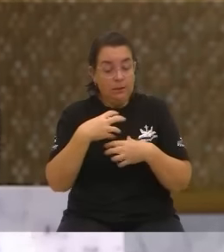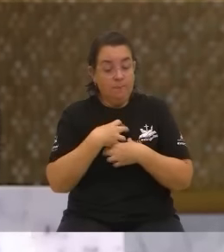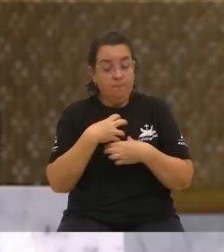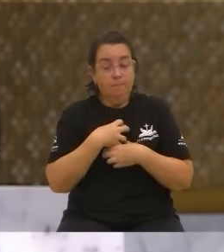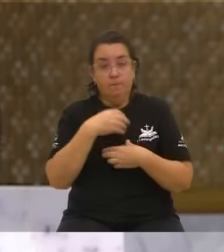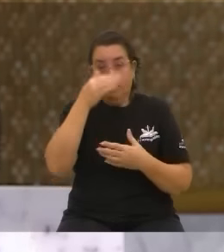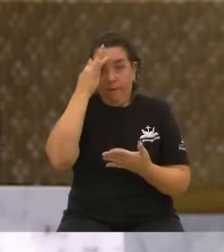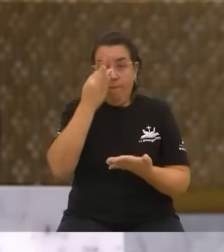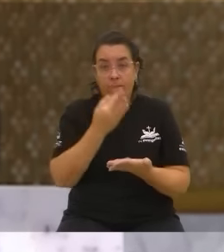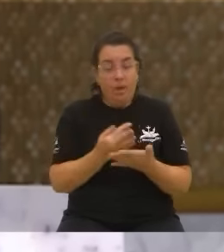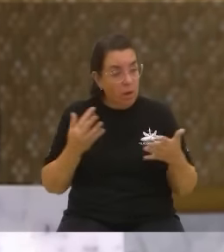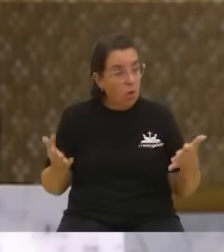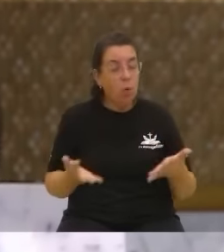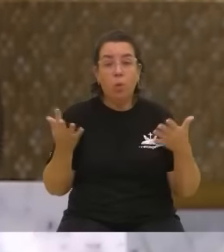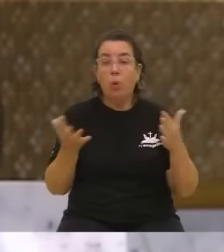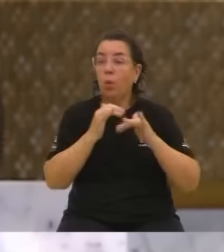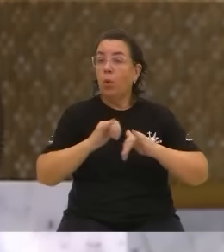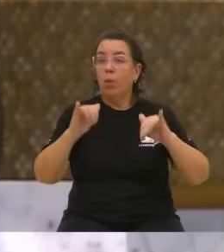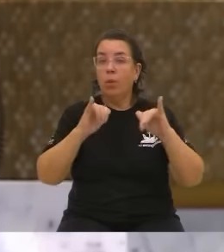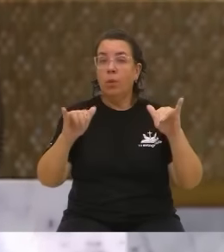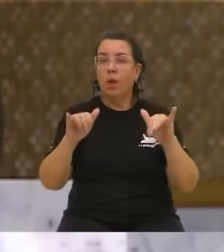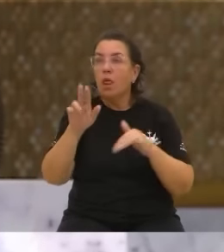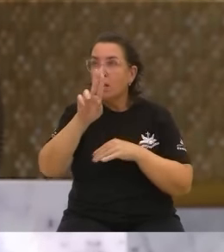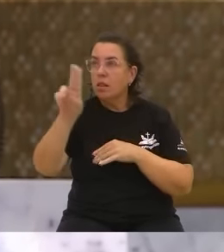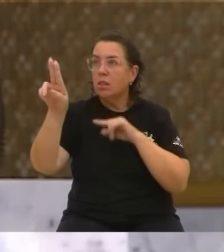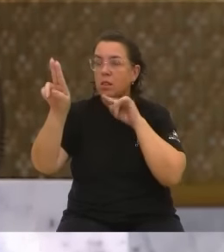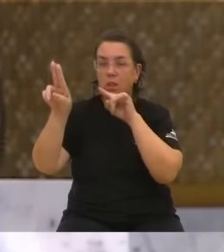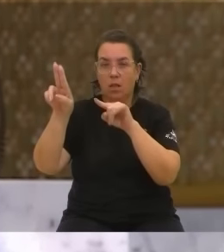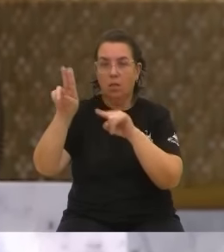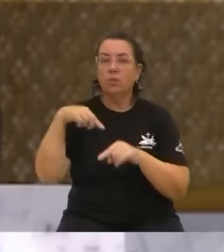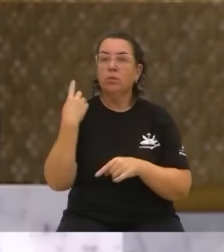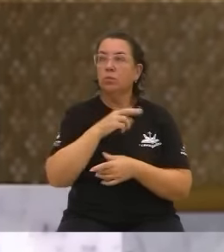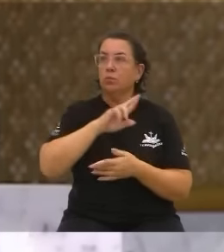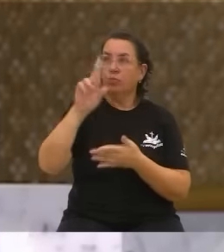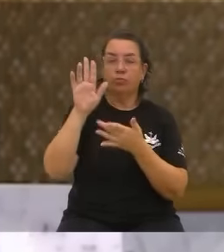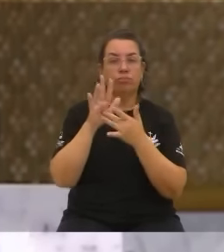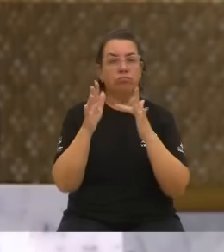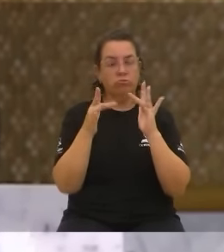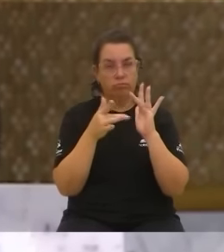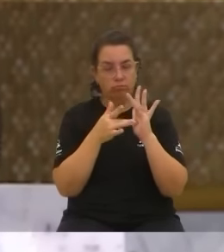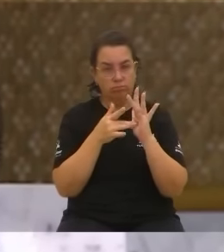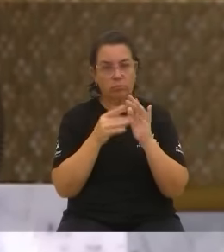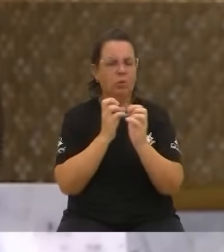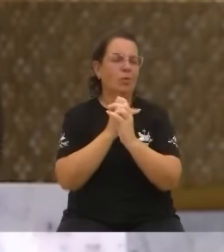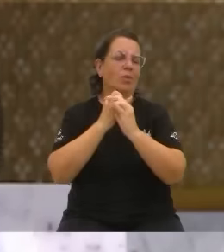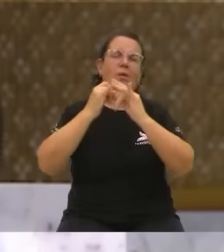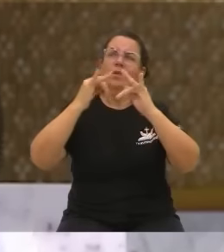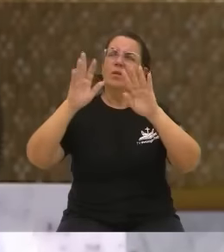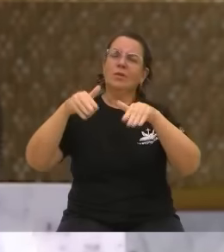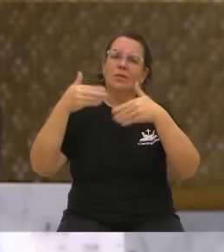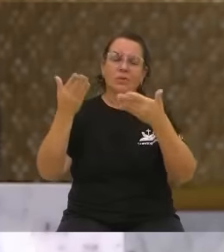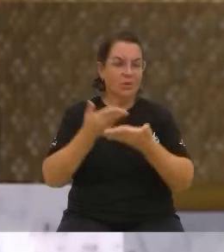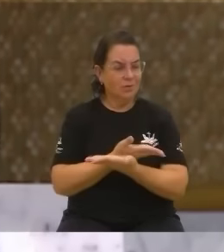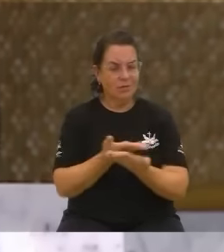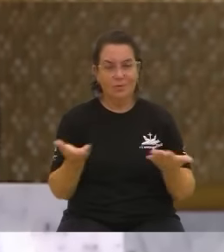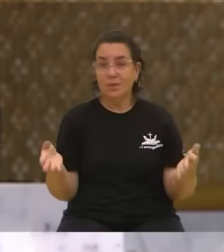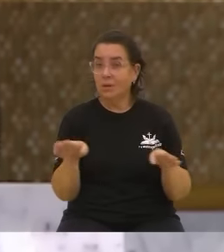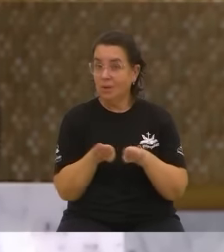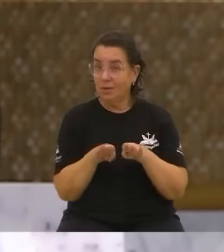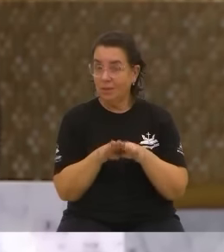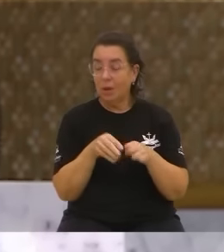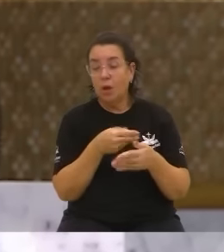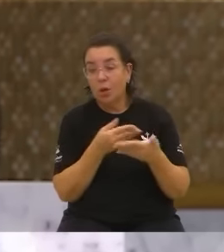fé. Assim, o nome de nosso Senhor Jesus Cristo será glorificado em vós e